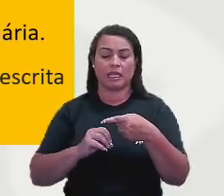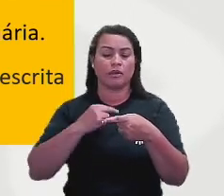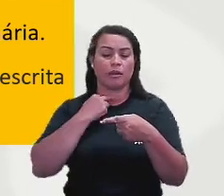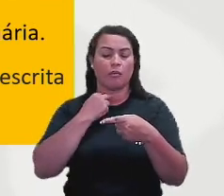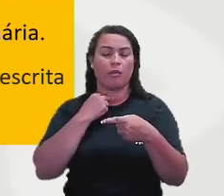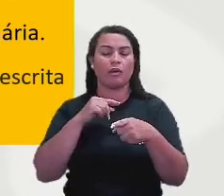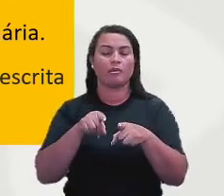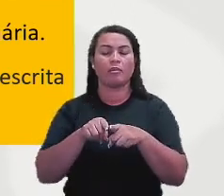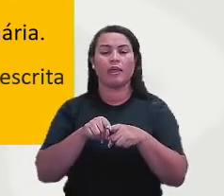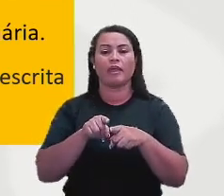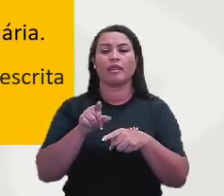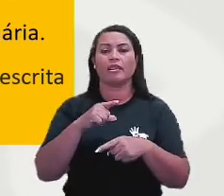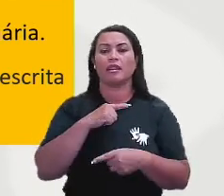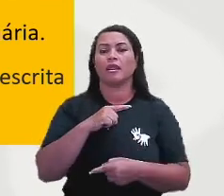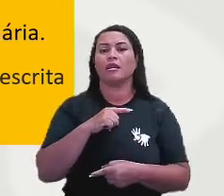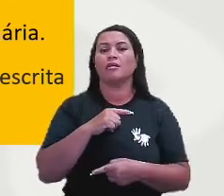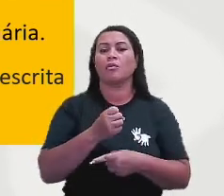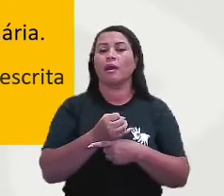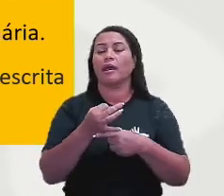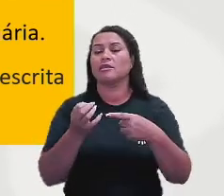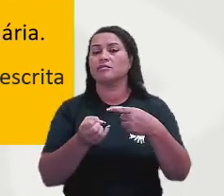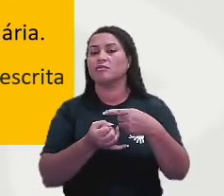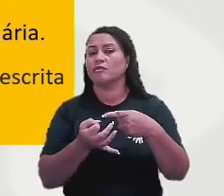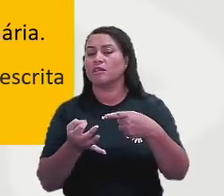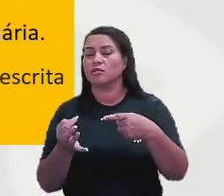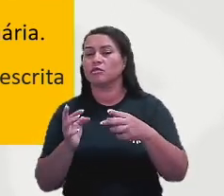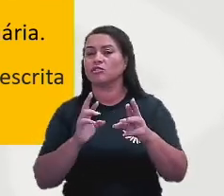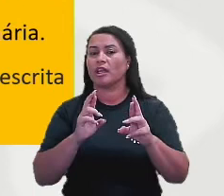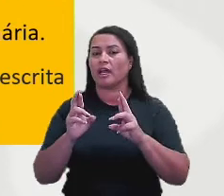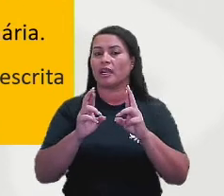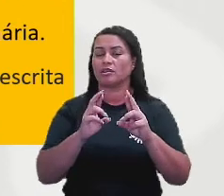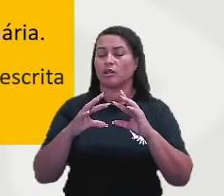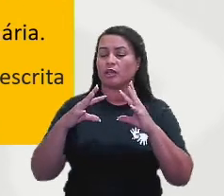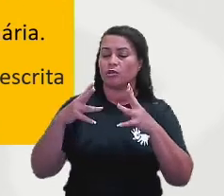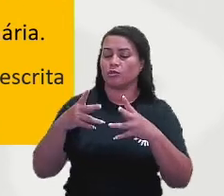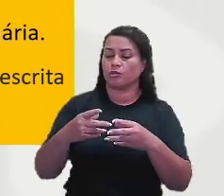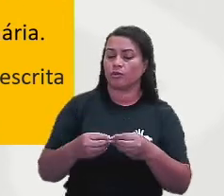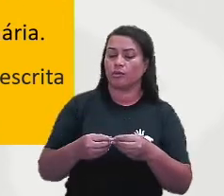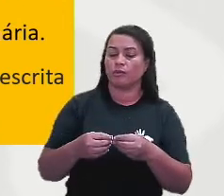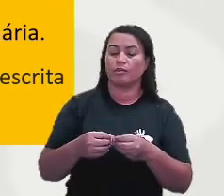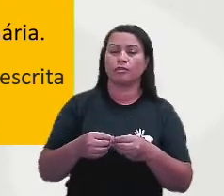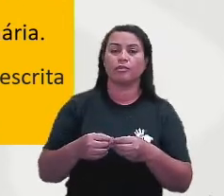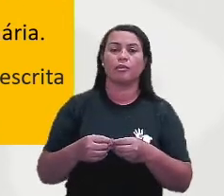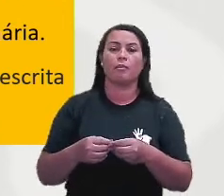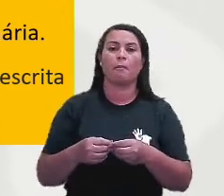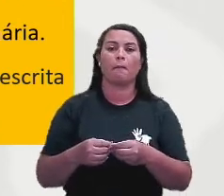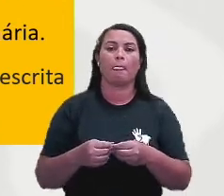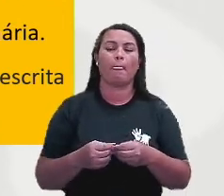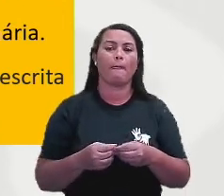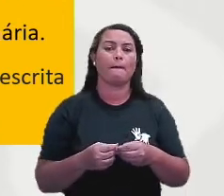as frações, ela tem uma representação aí relacionada do todo, que elas são...